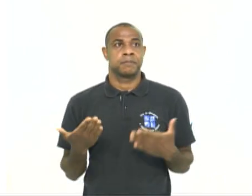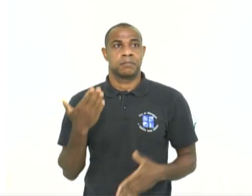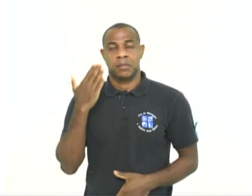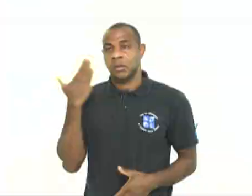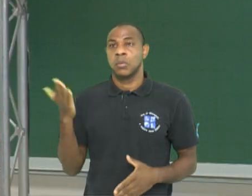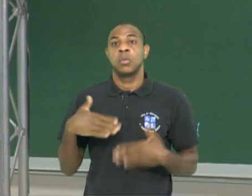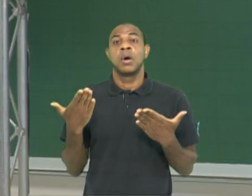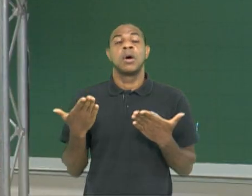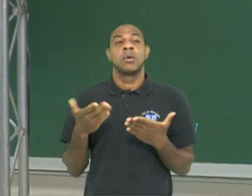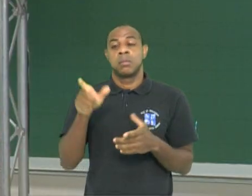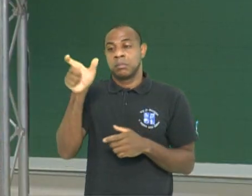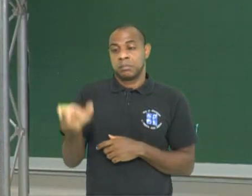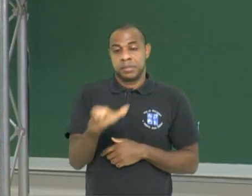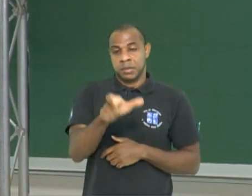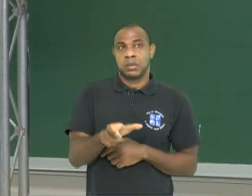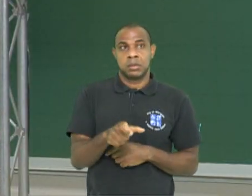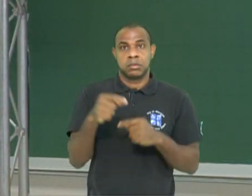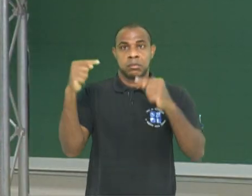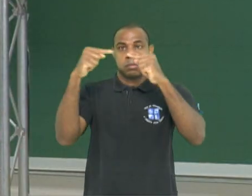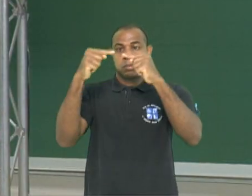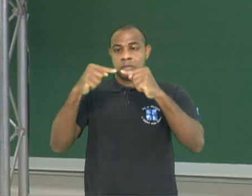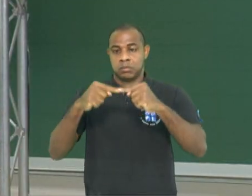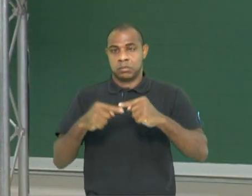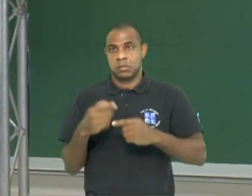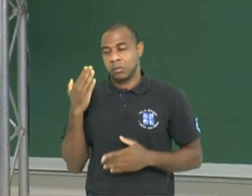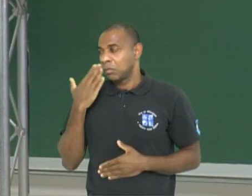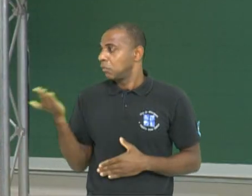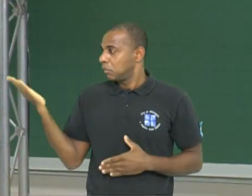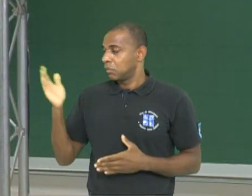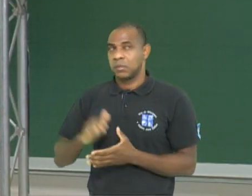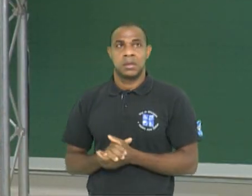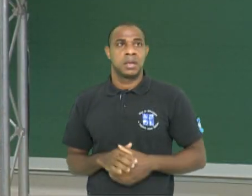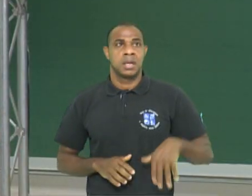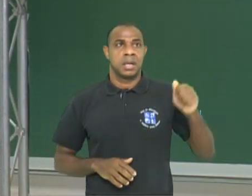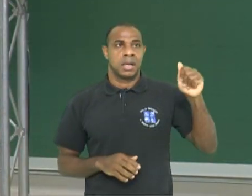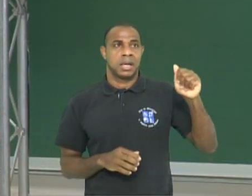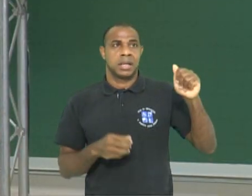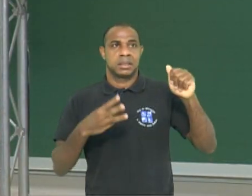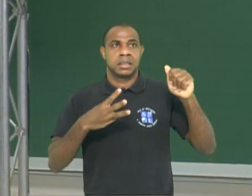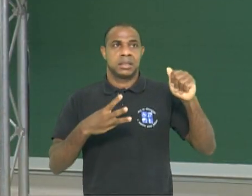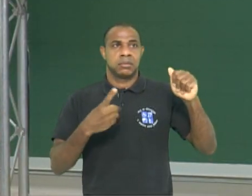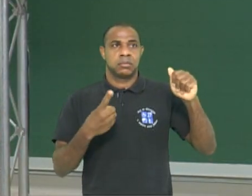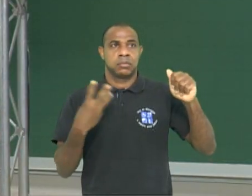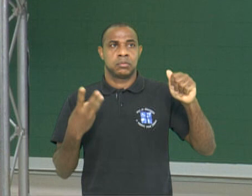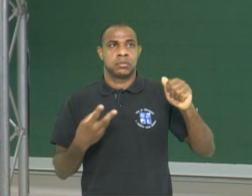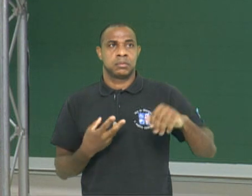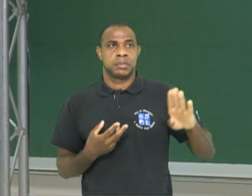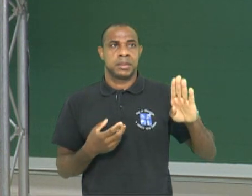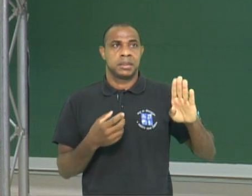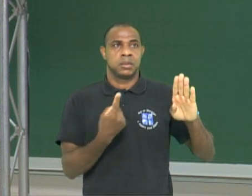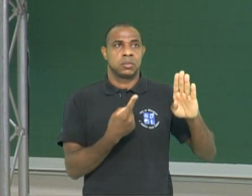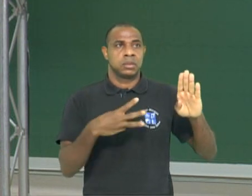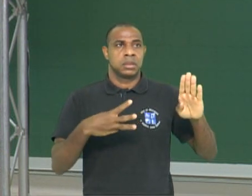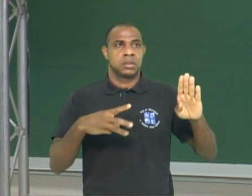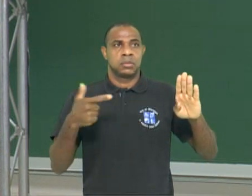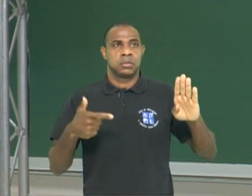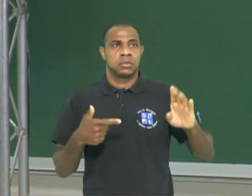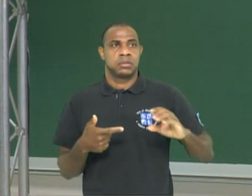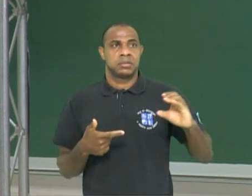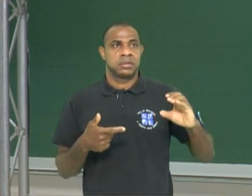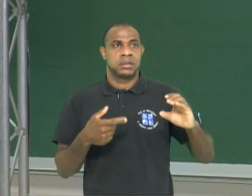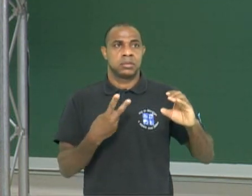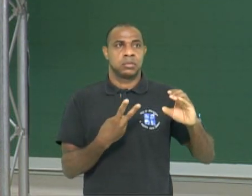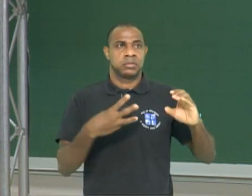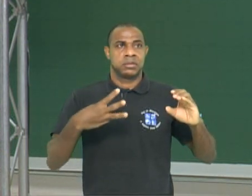dos pacientes corresponde a cada um? Letra A, 3, 1 e 2, letra B, 1, 3 e 2, letra C, 2, 3 e